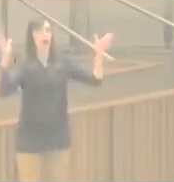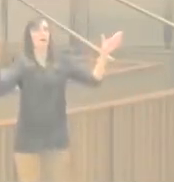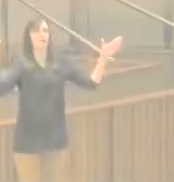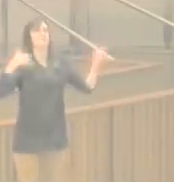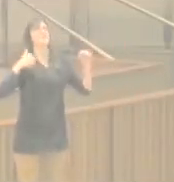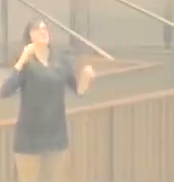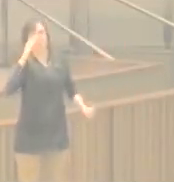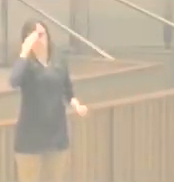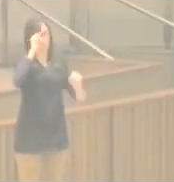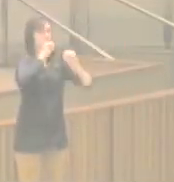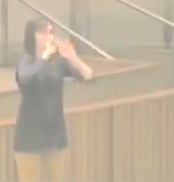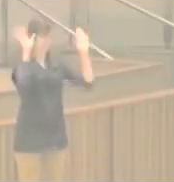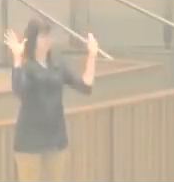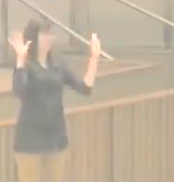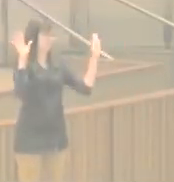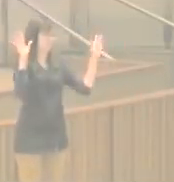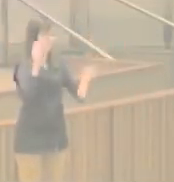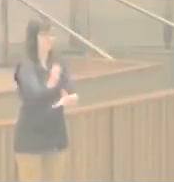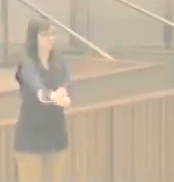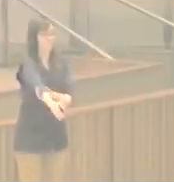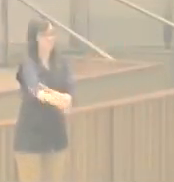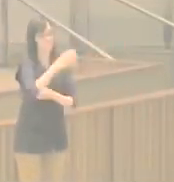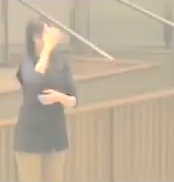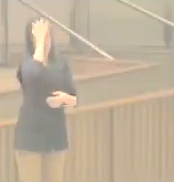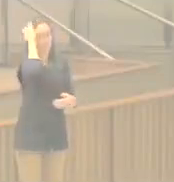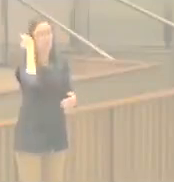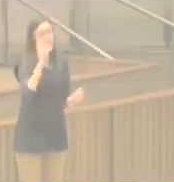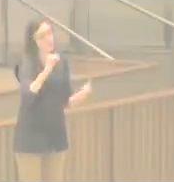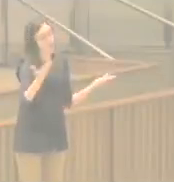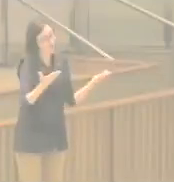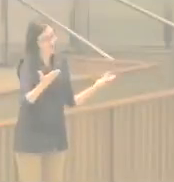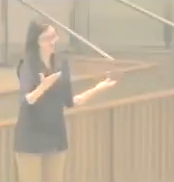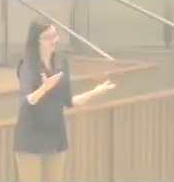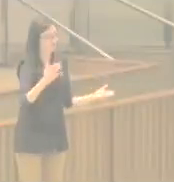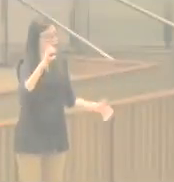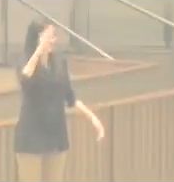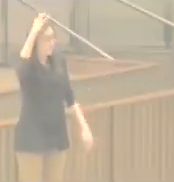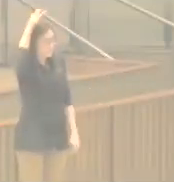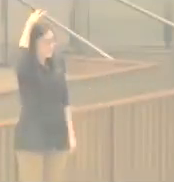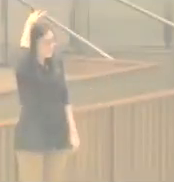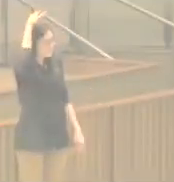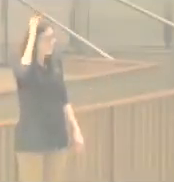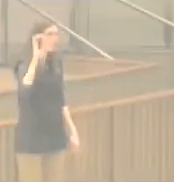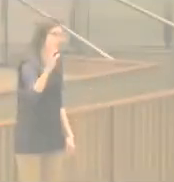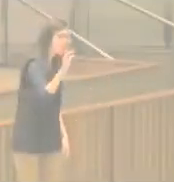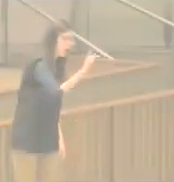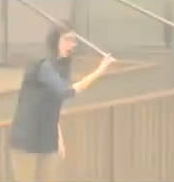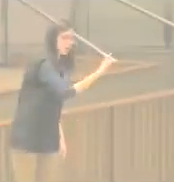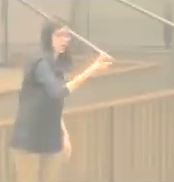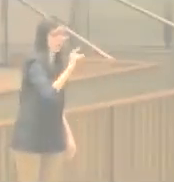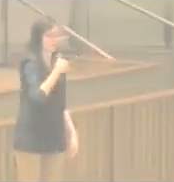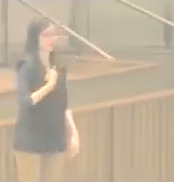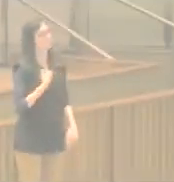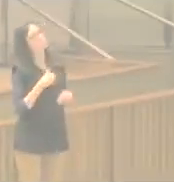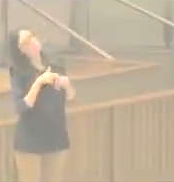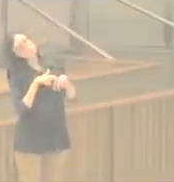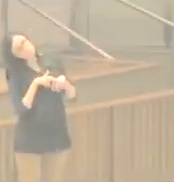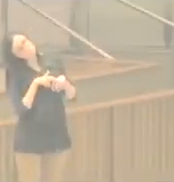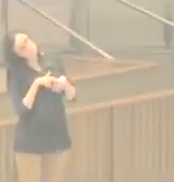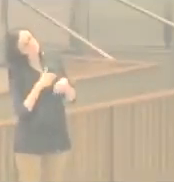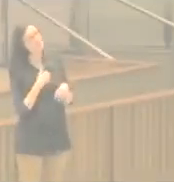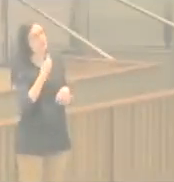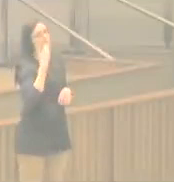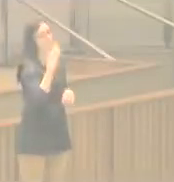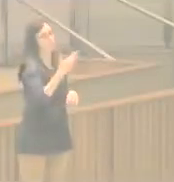podia entender. Se hoje você é uma dessas pessoas a quem o Espírito Santo está falando, se você está aqui, eu vou te convidar para vir